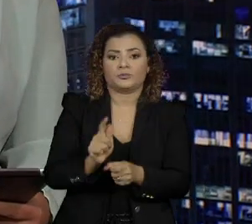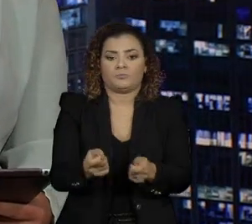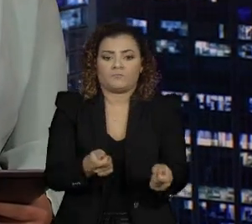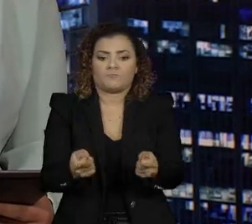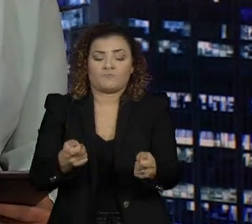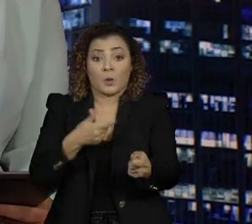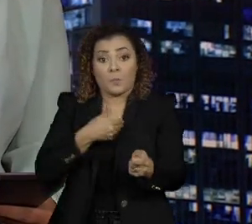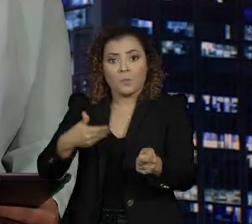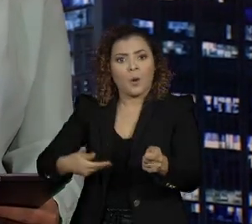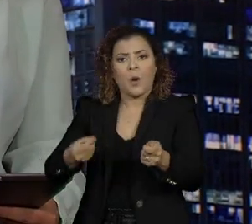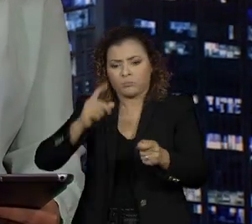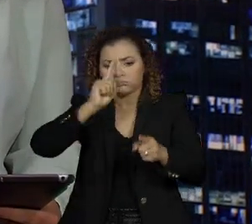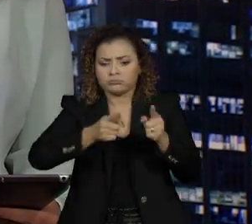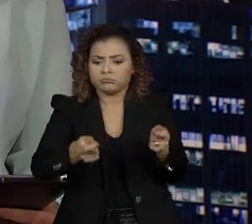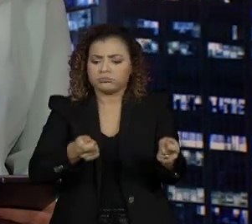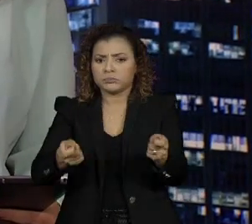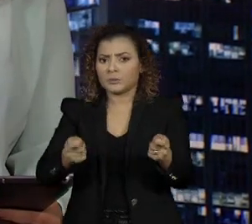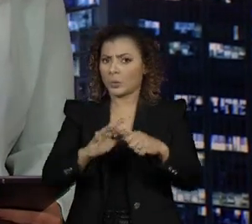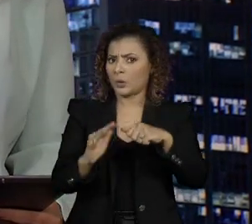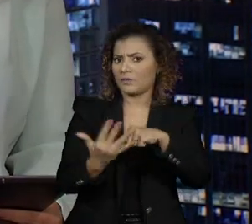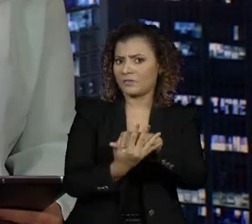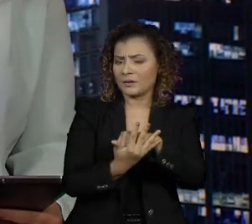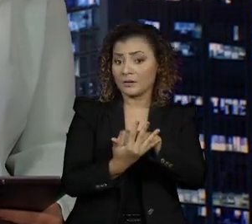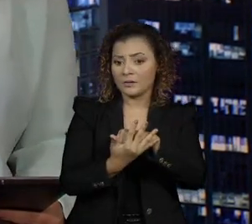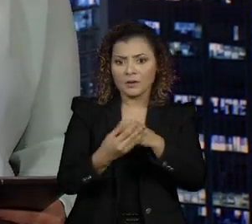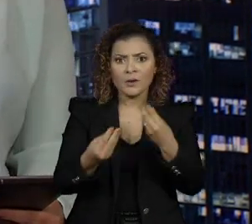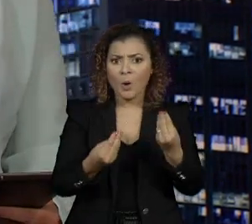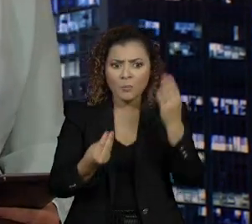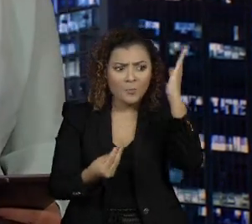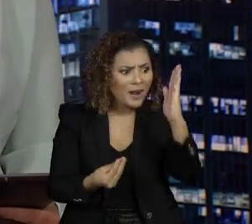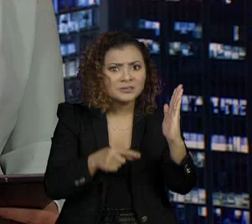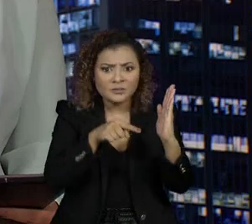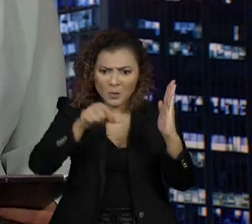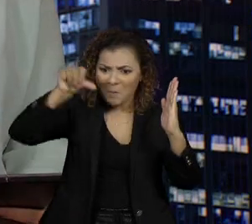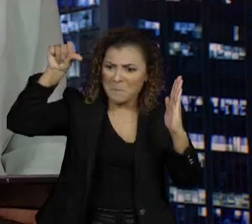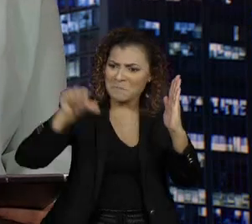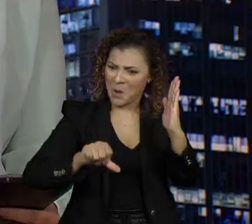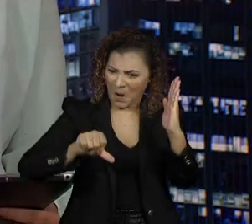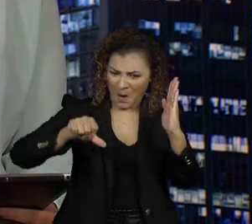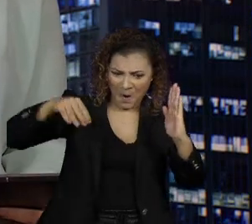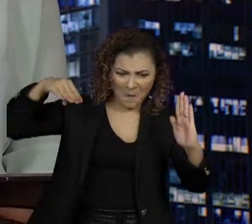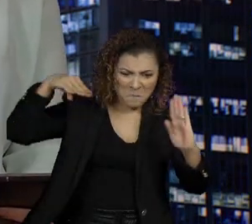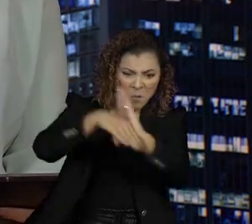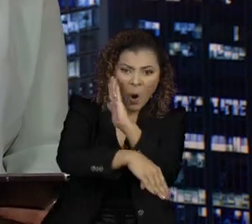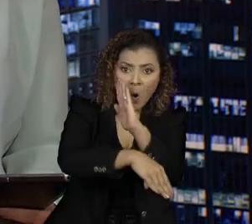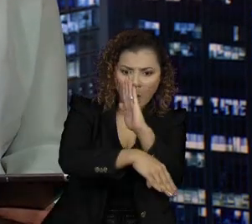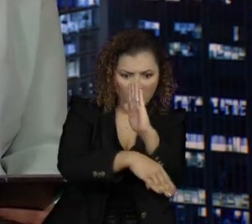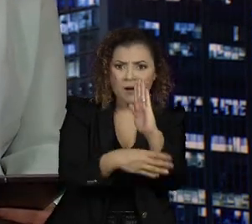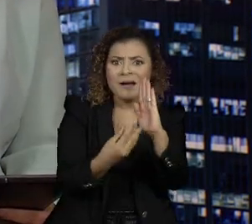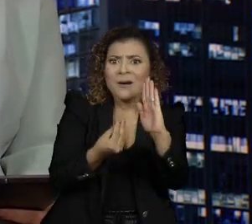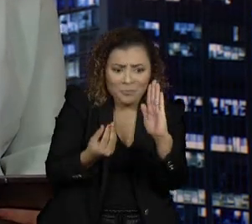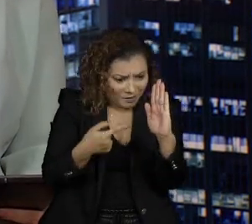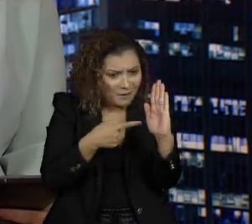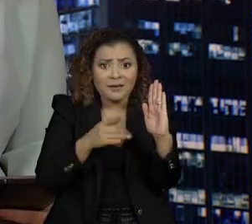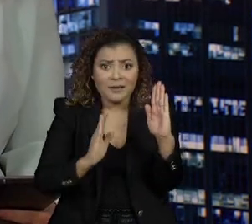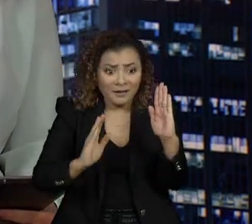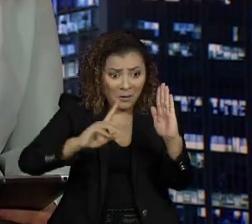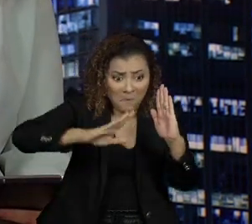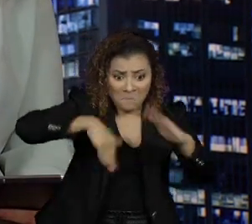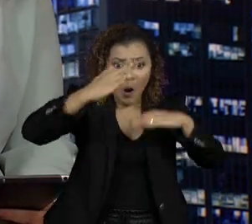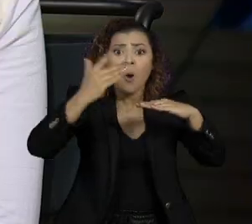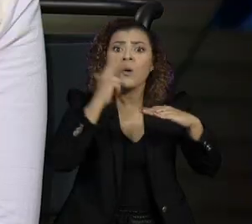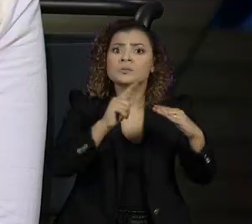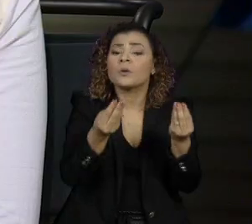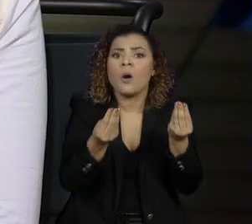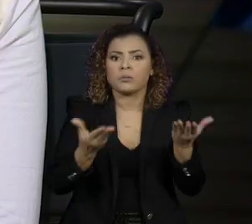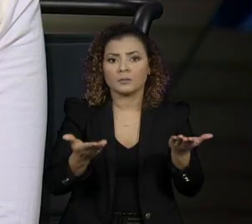durante a pandemia. Como o país chegou ao pior cenário da crise sanitária? Quais são as perspectivas de combate à doença? Recebemos